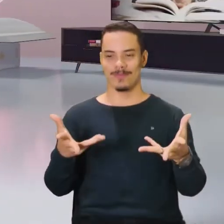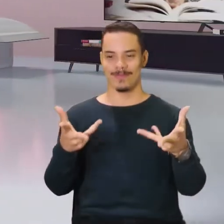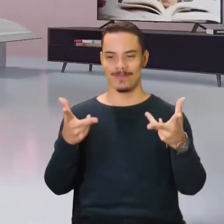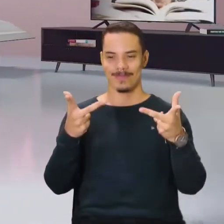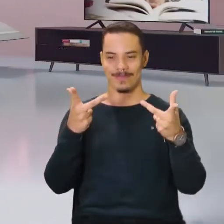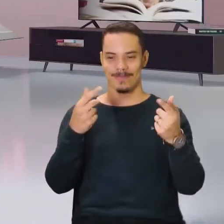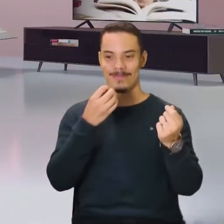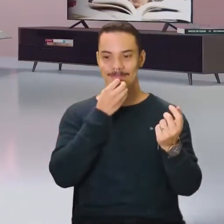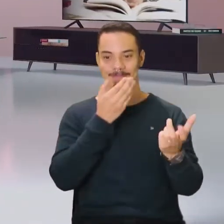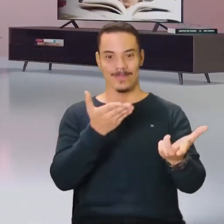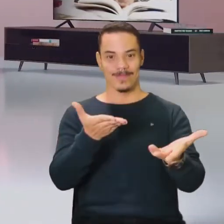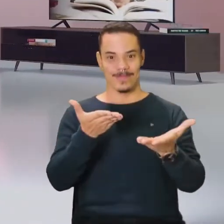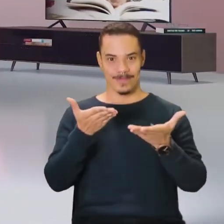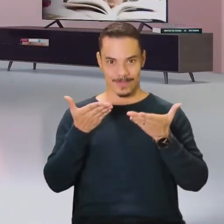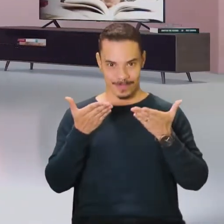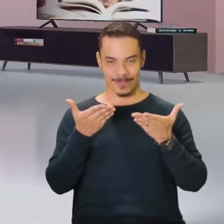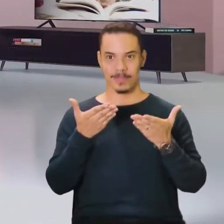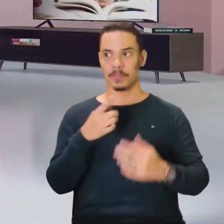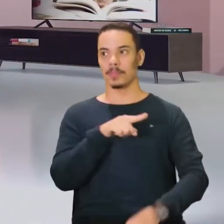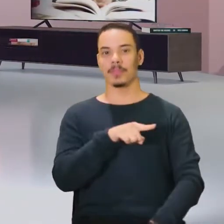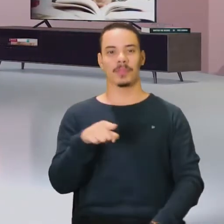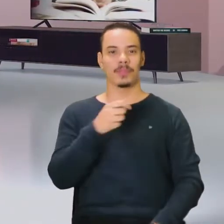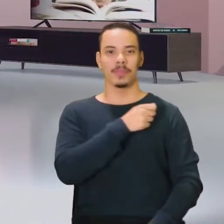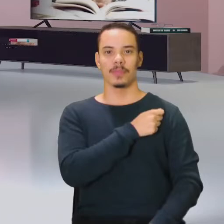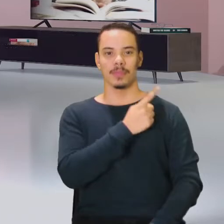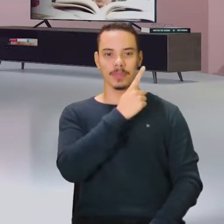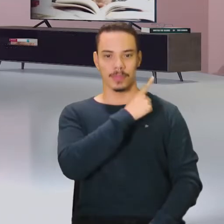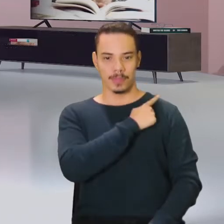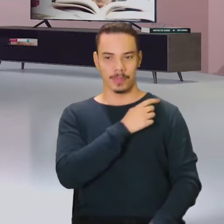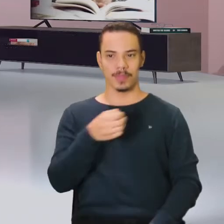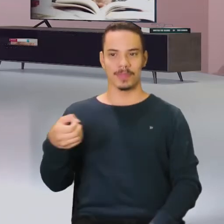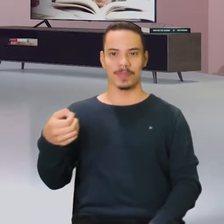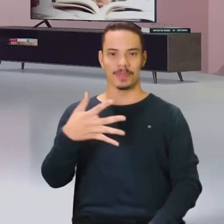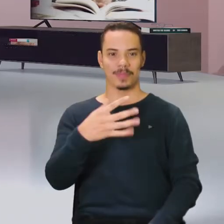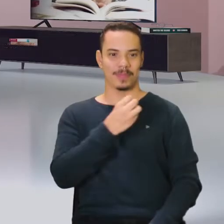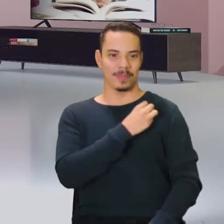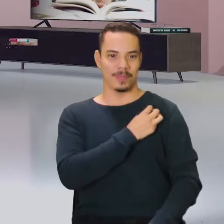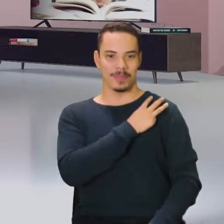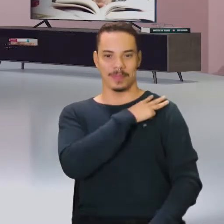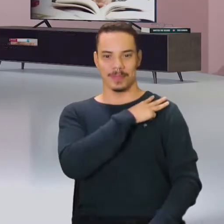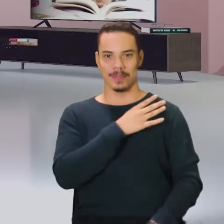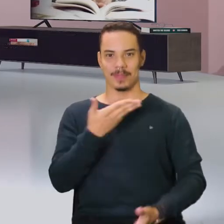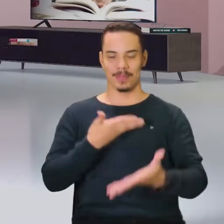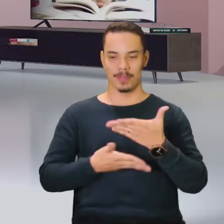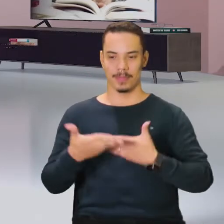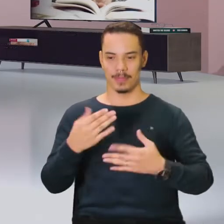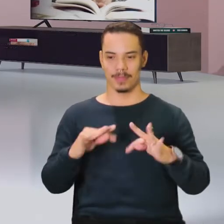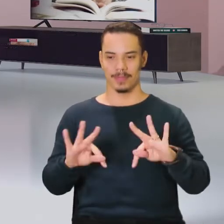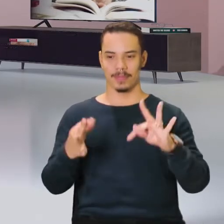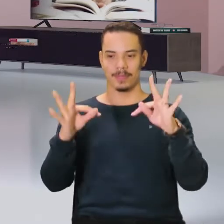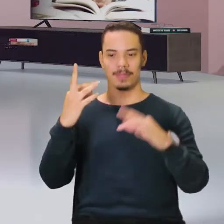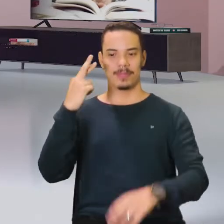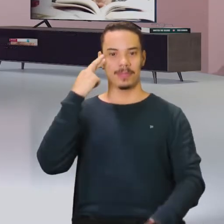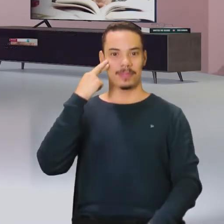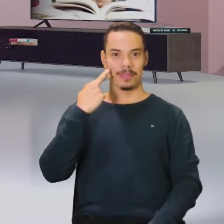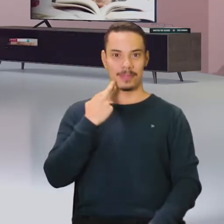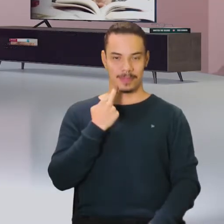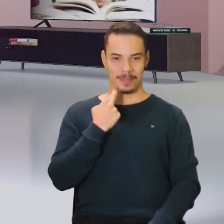Seja bem-vinda aí, alunos do primeiro ano, novo ensino médio, mediação tecnológica de